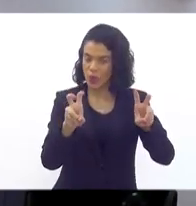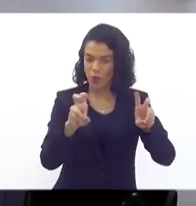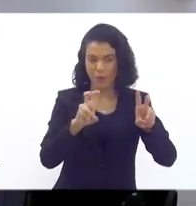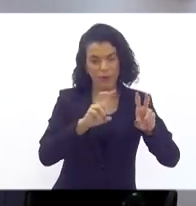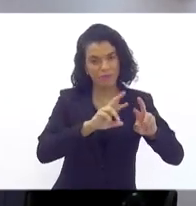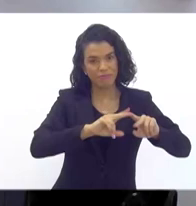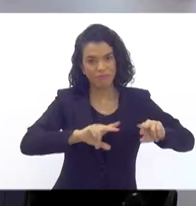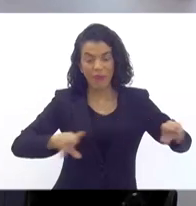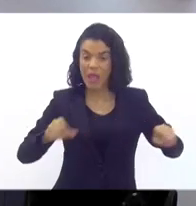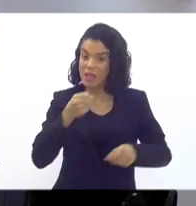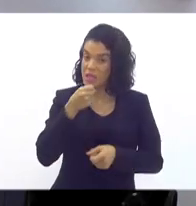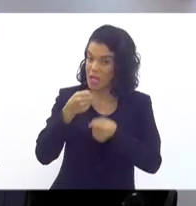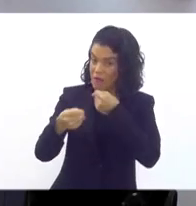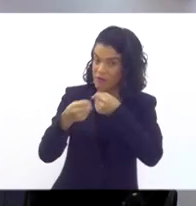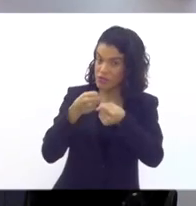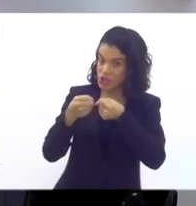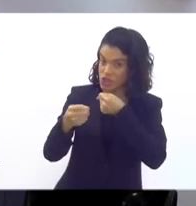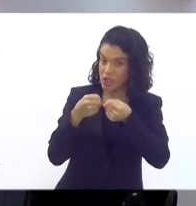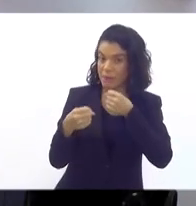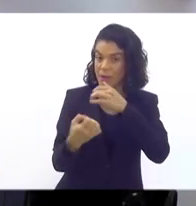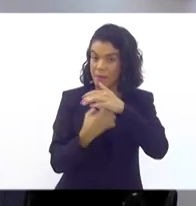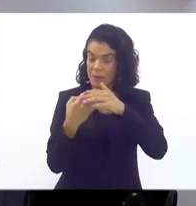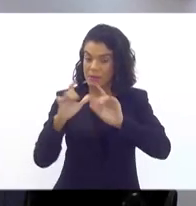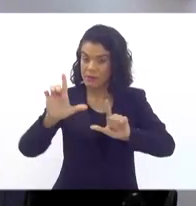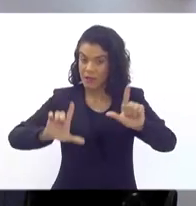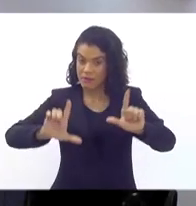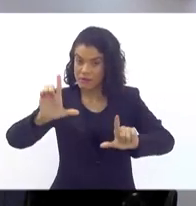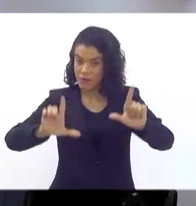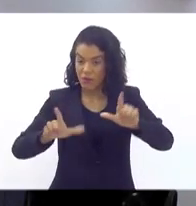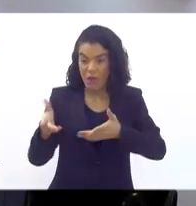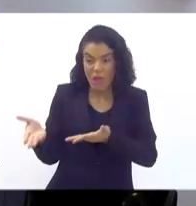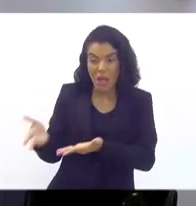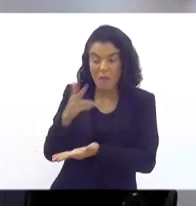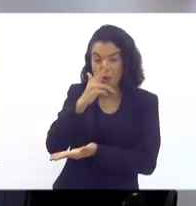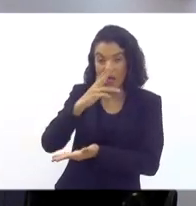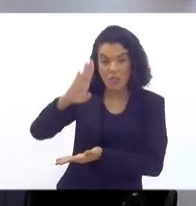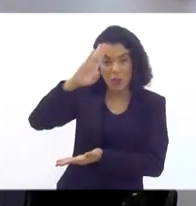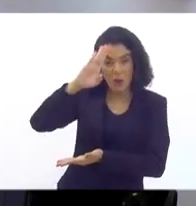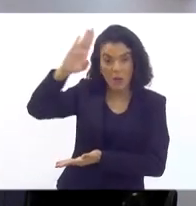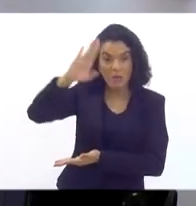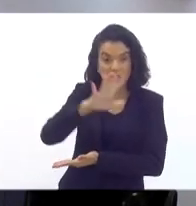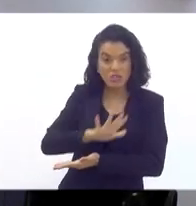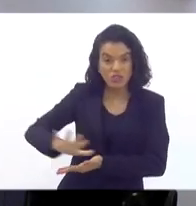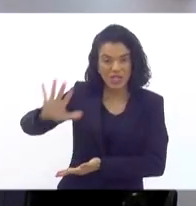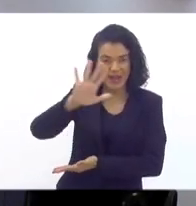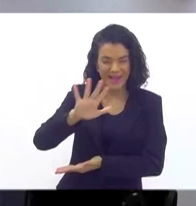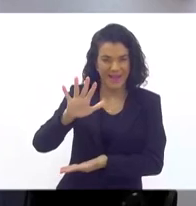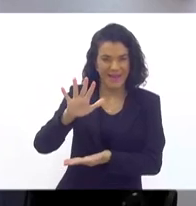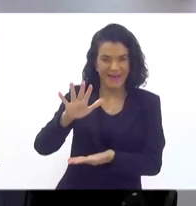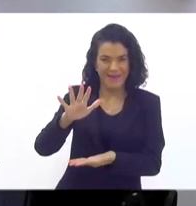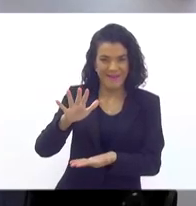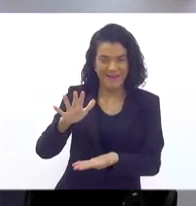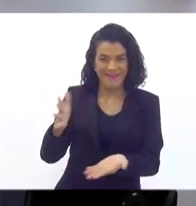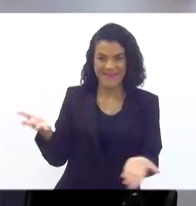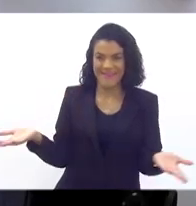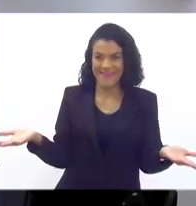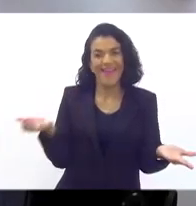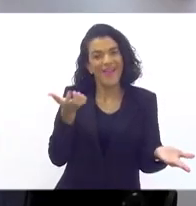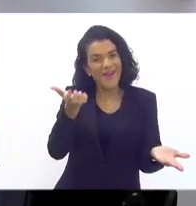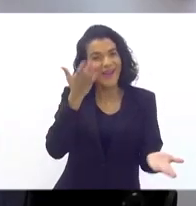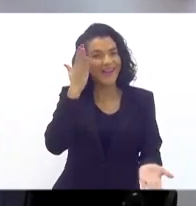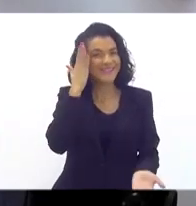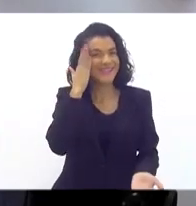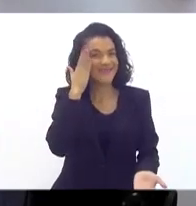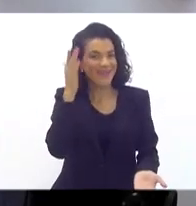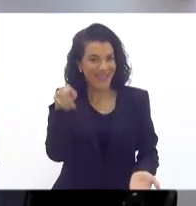dá entrevista para as redes de comunicação ele é o Comandante Geral das operações então eu quero saber aqui